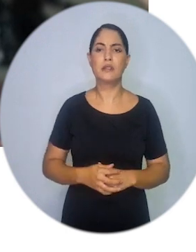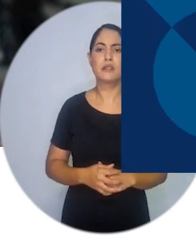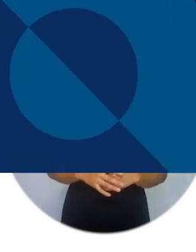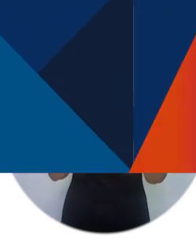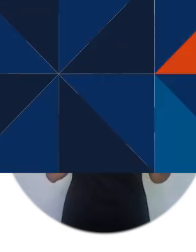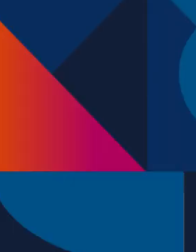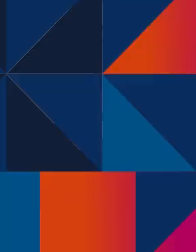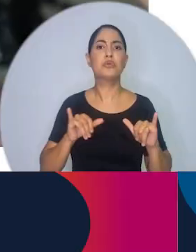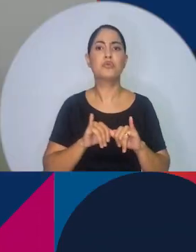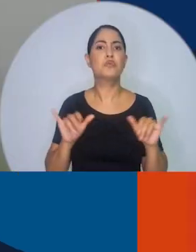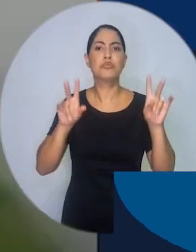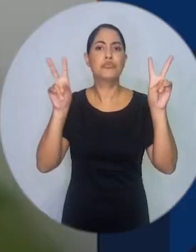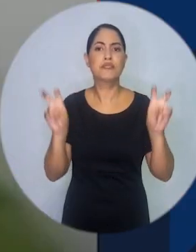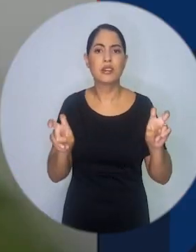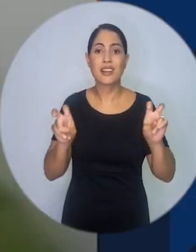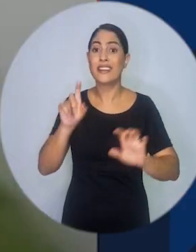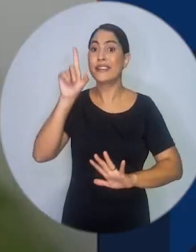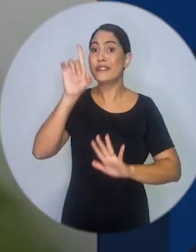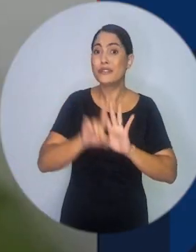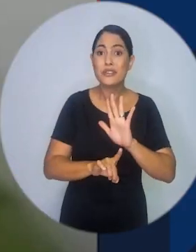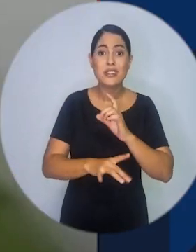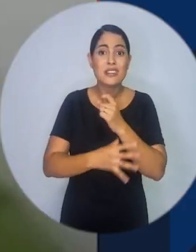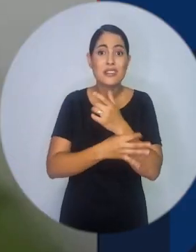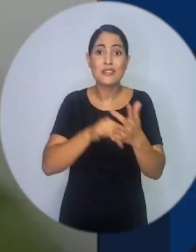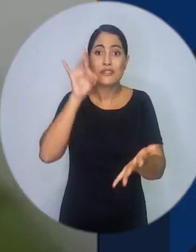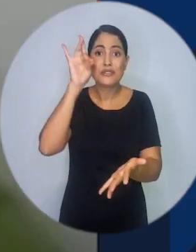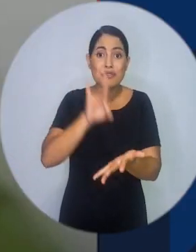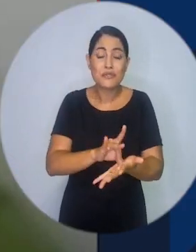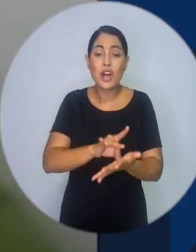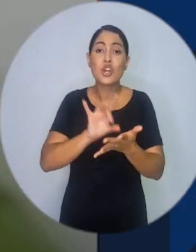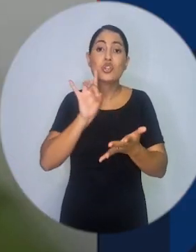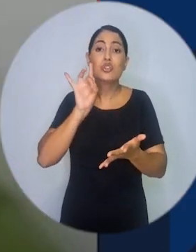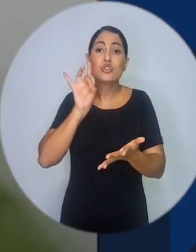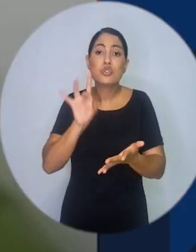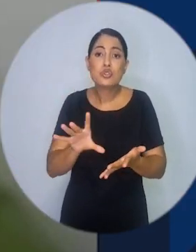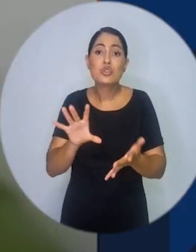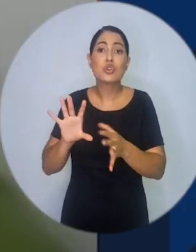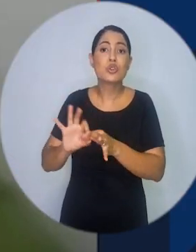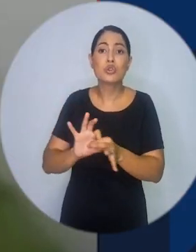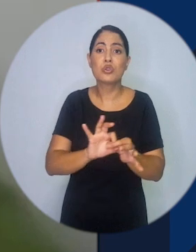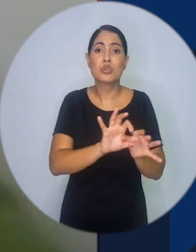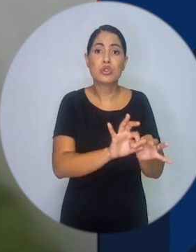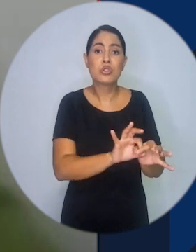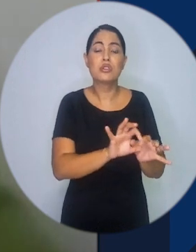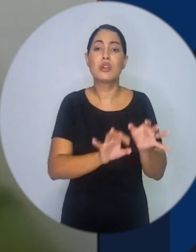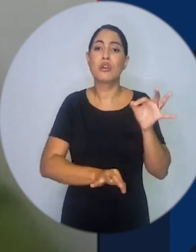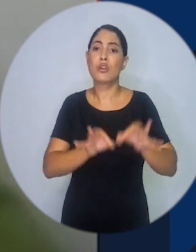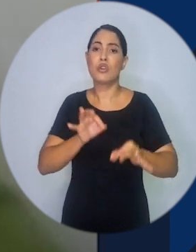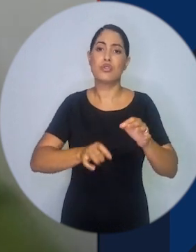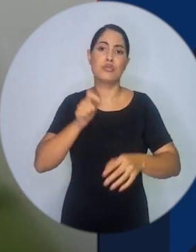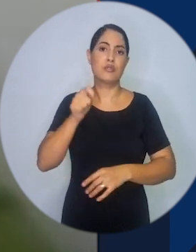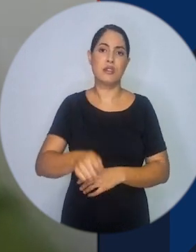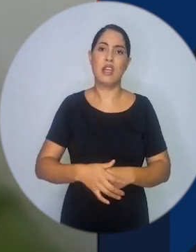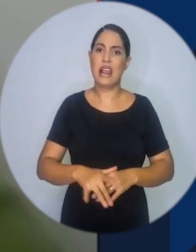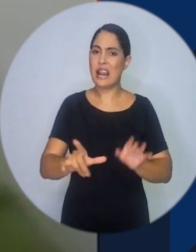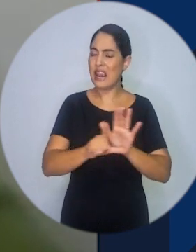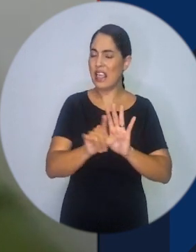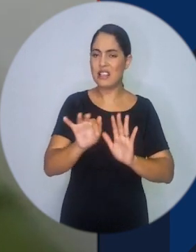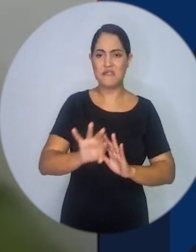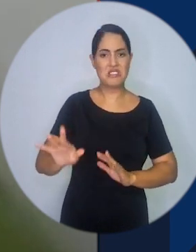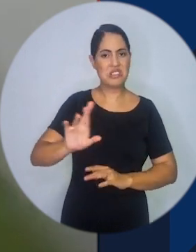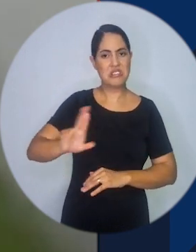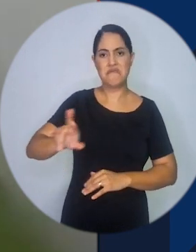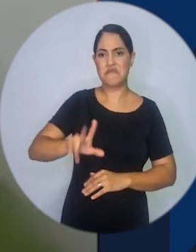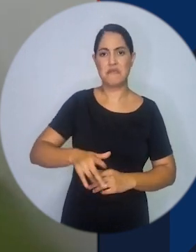população LGBTI+ no Brasil, a gente só tem direitos garantidos na jurisprudência, praticamente. Nós não temos direitos conquistados em leis